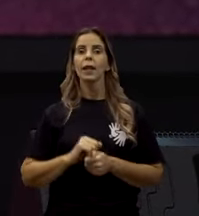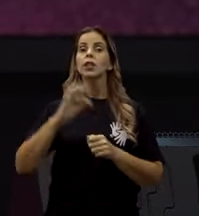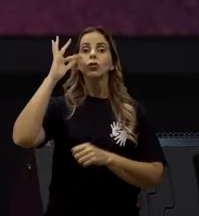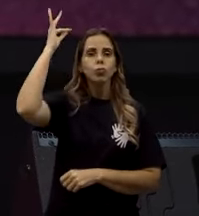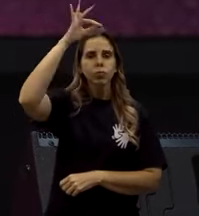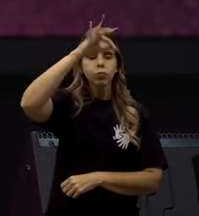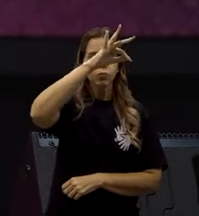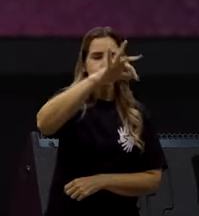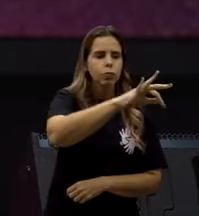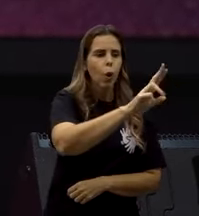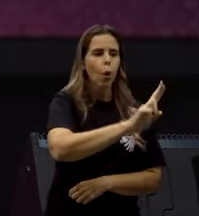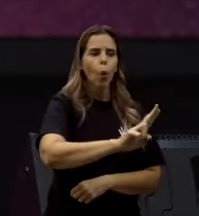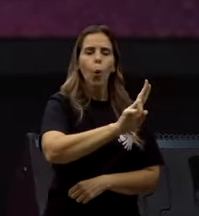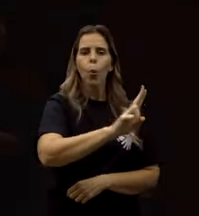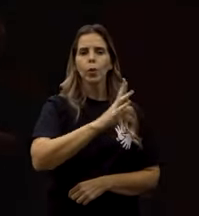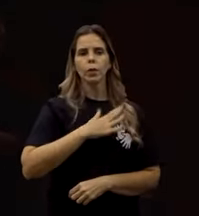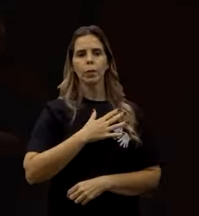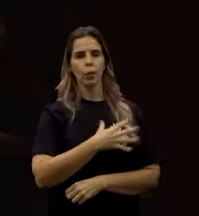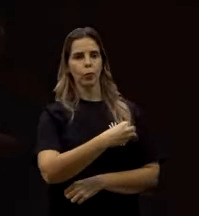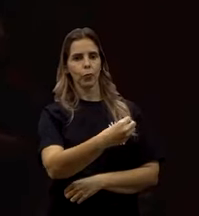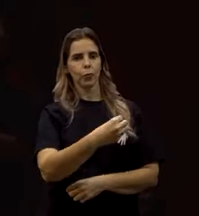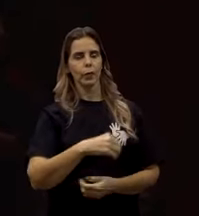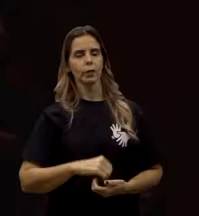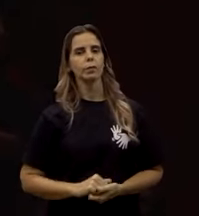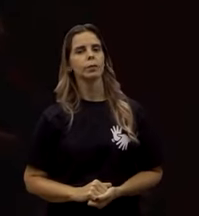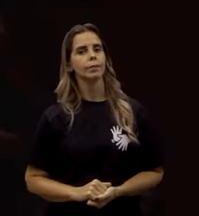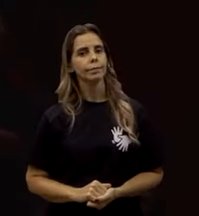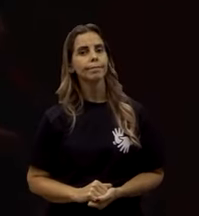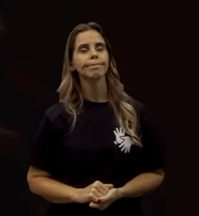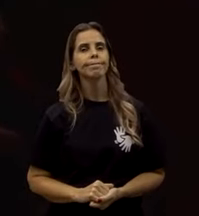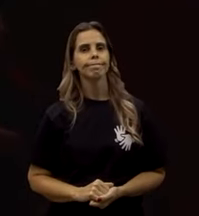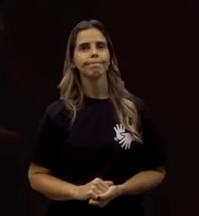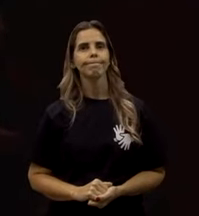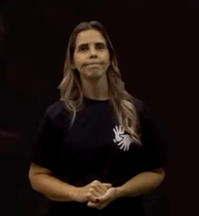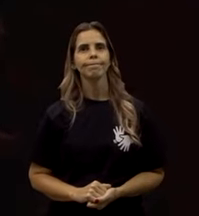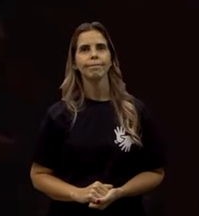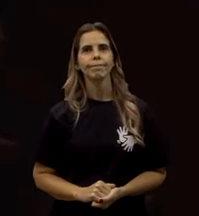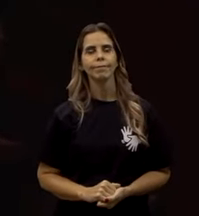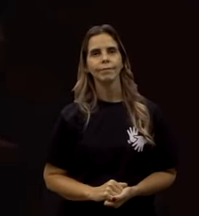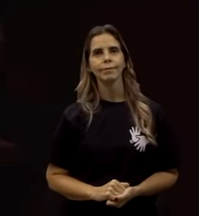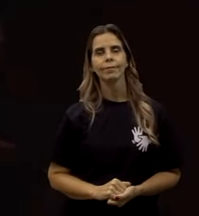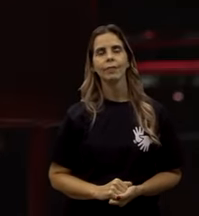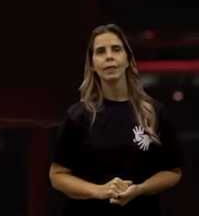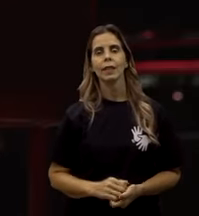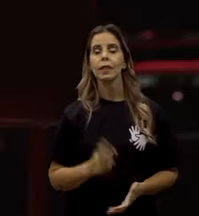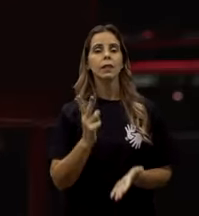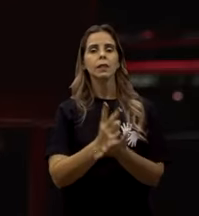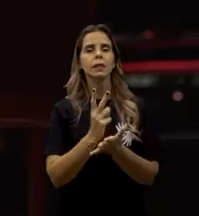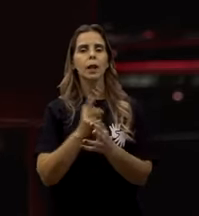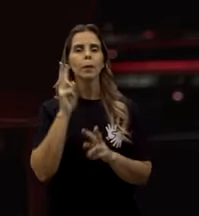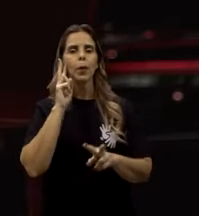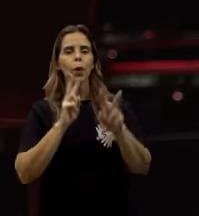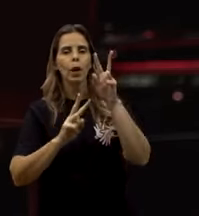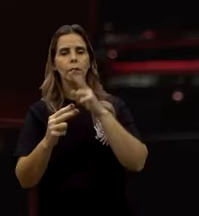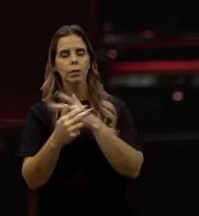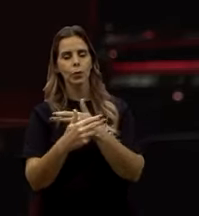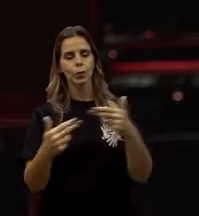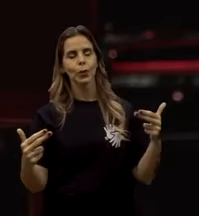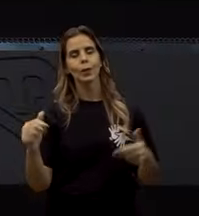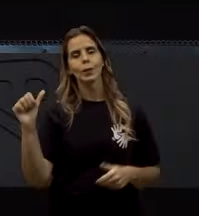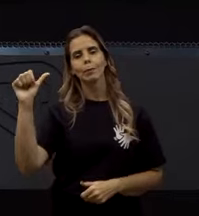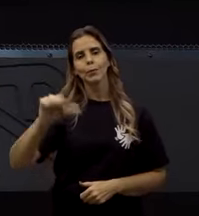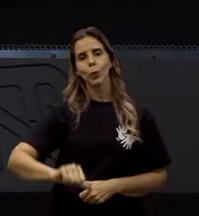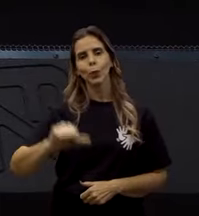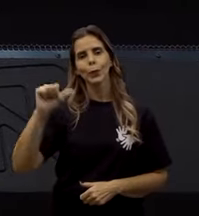nome Deus usa meu filho usa meu filho eu AF nas tuas mãos Senhor aí a gente tá sempre olhando pro negativo o